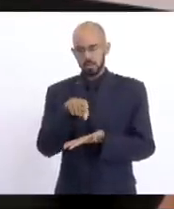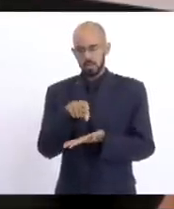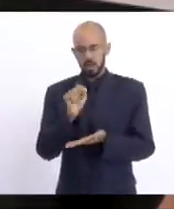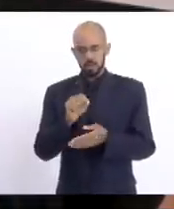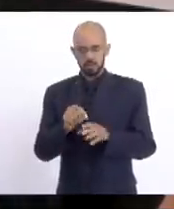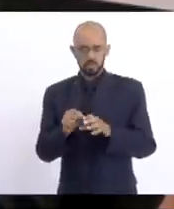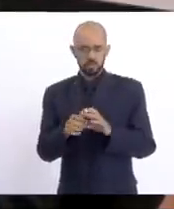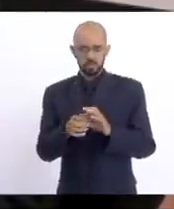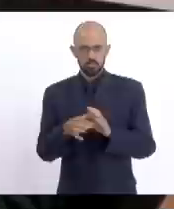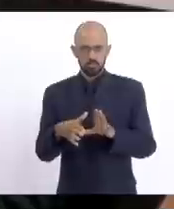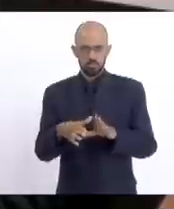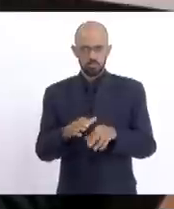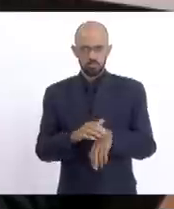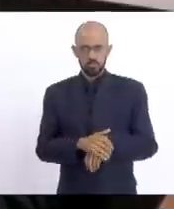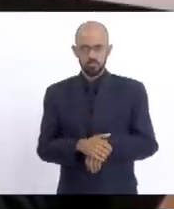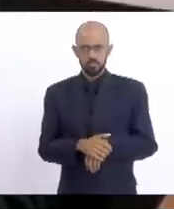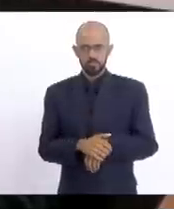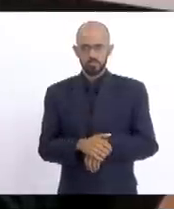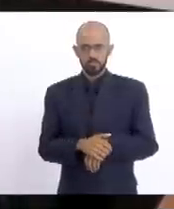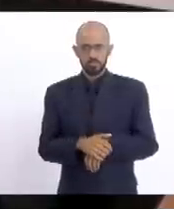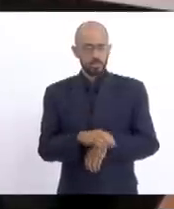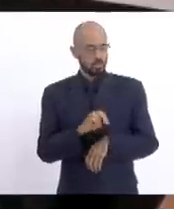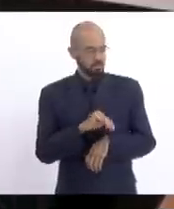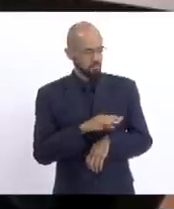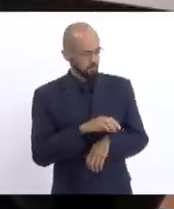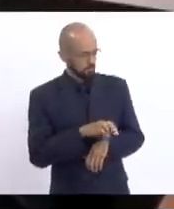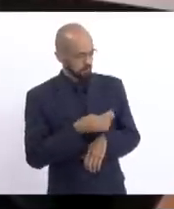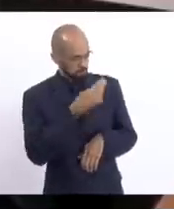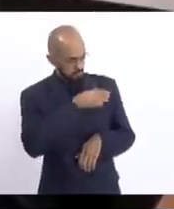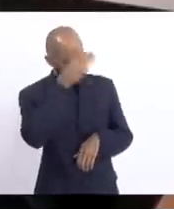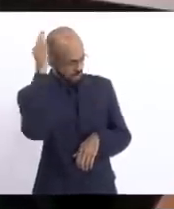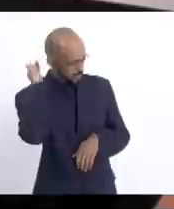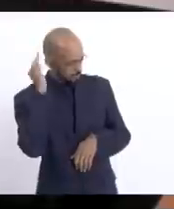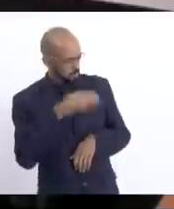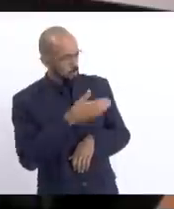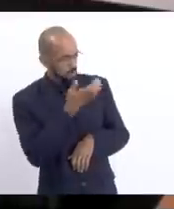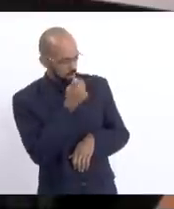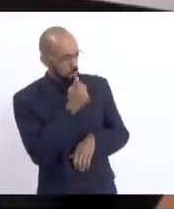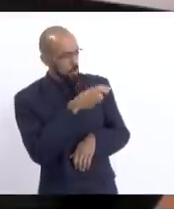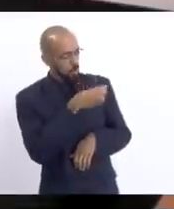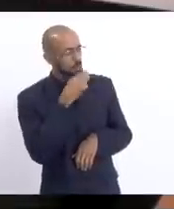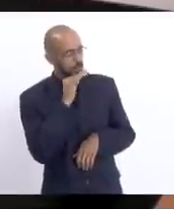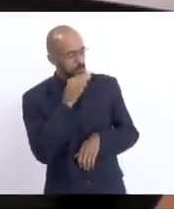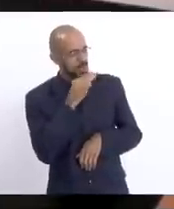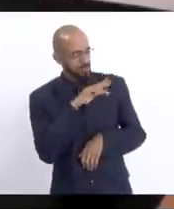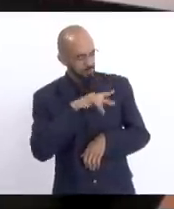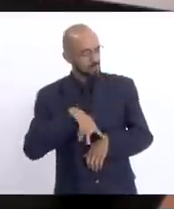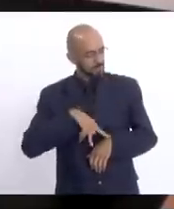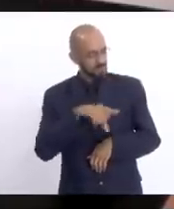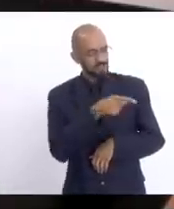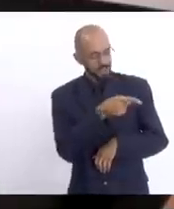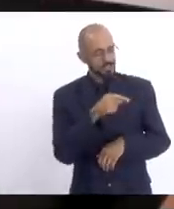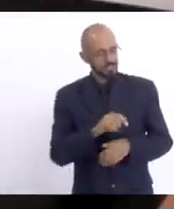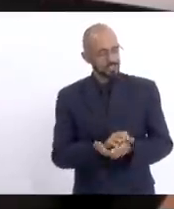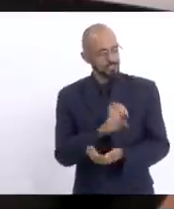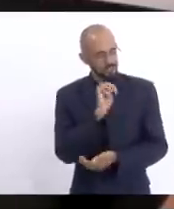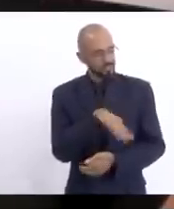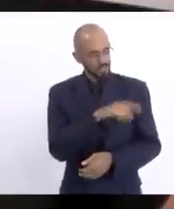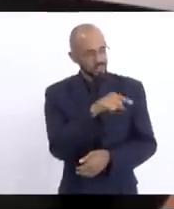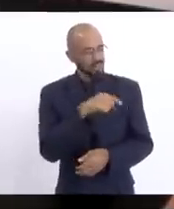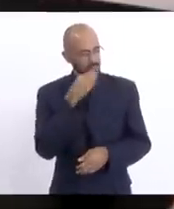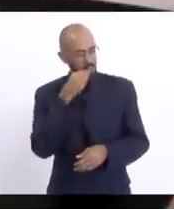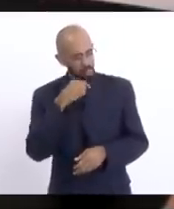a manga do presidente, Márcio. Faz desfeita, não. Tá babujado, mas faz desfeita, não.